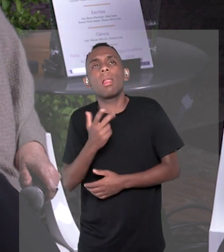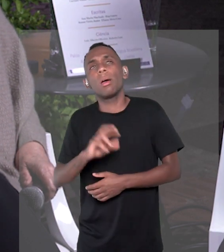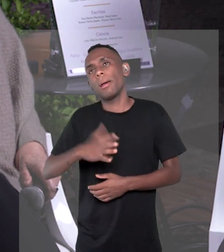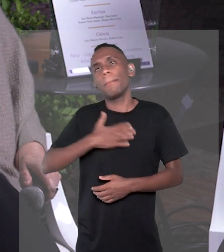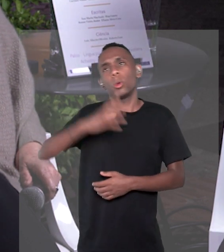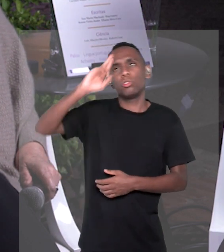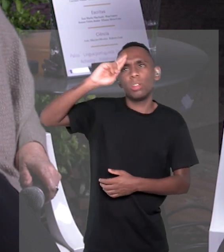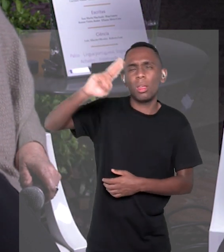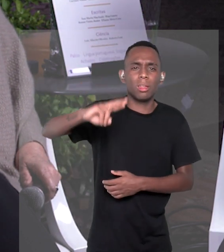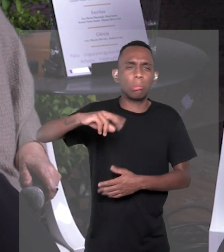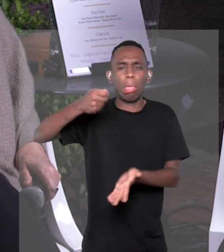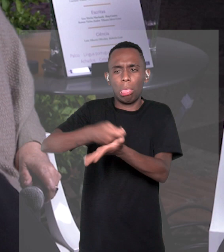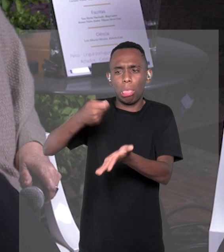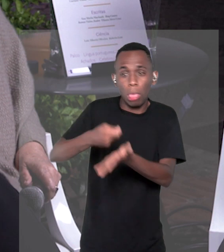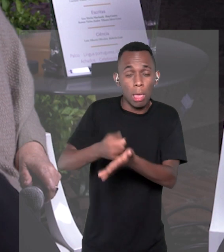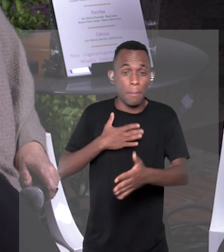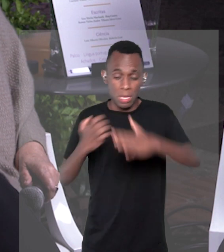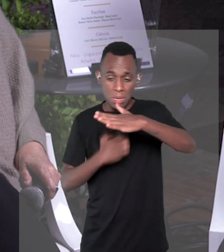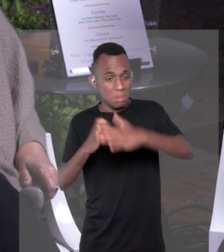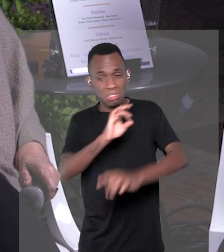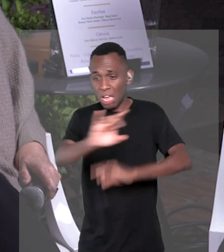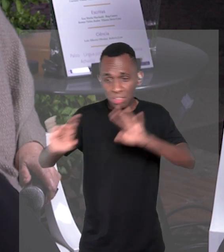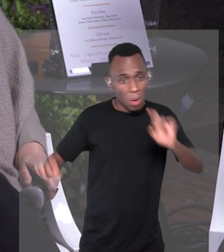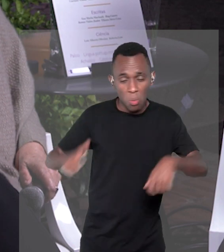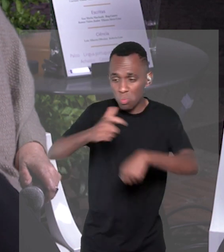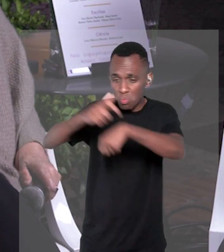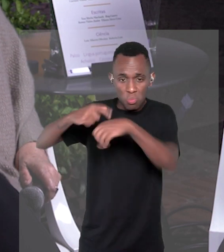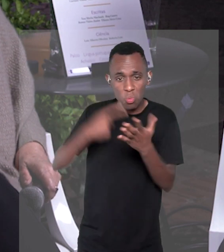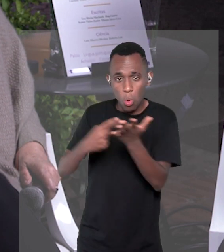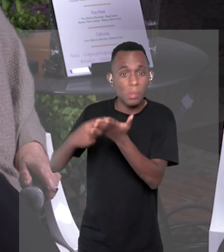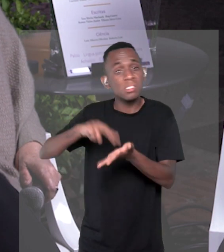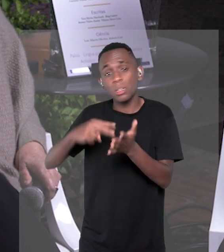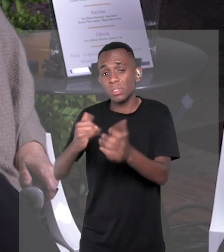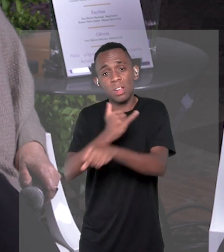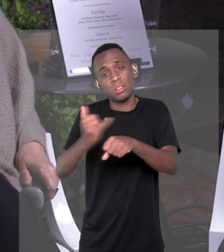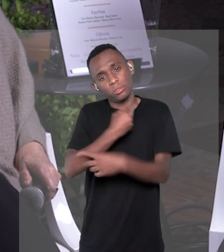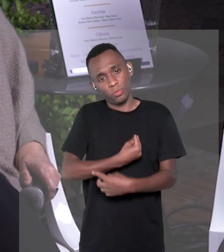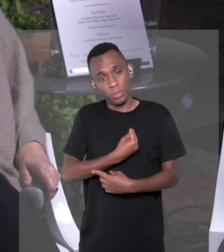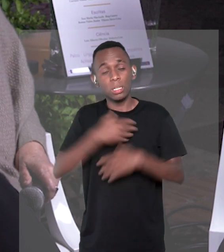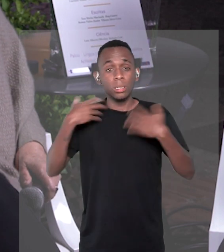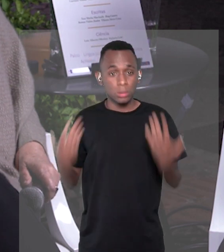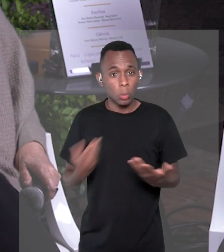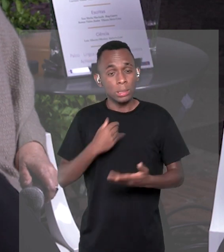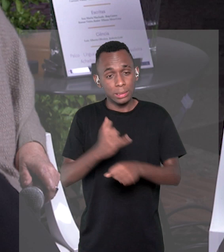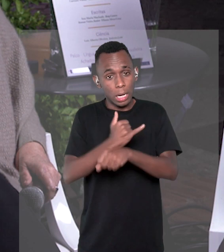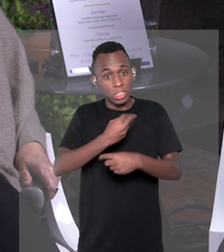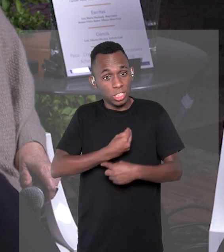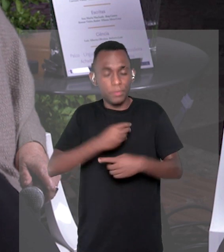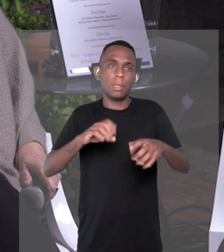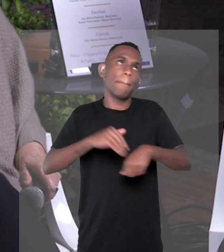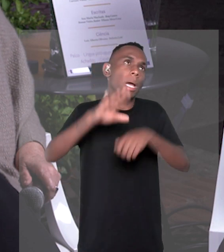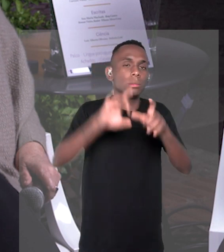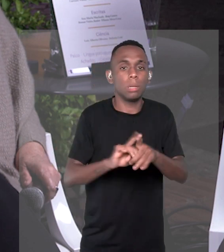mais liberdade. E a gente fala isso no trabalho. Meu chefe é muito autoritário. Não, lá na minha empresa é ótima, cada um